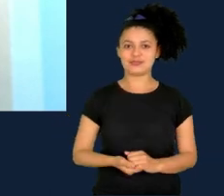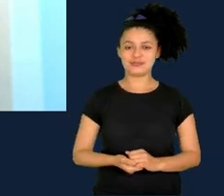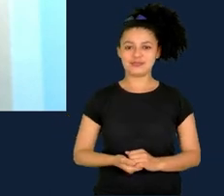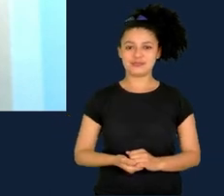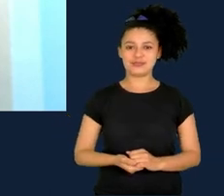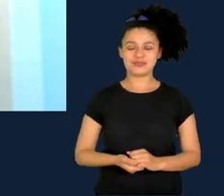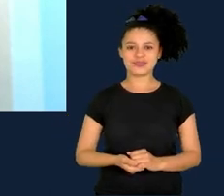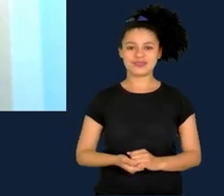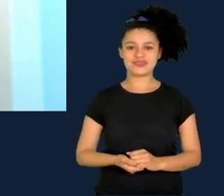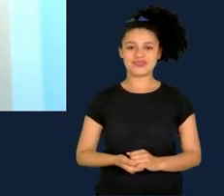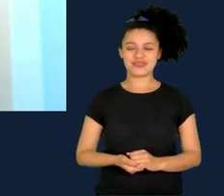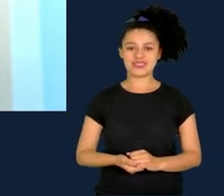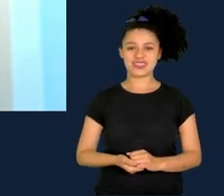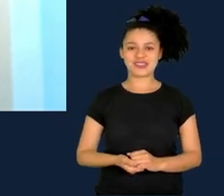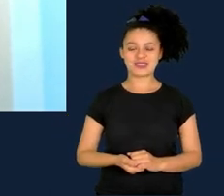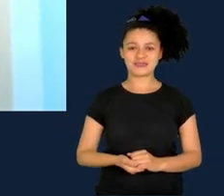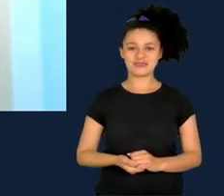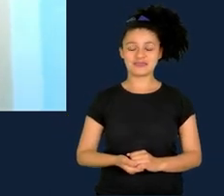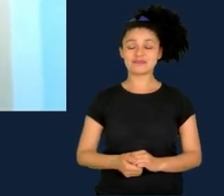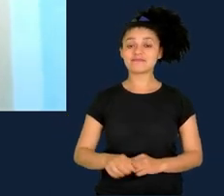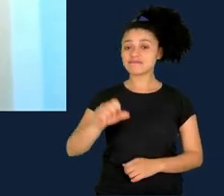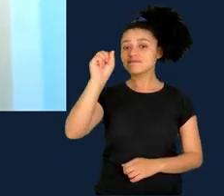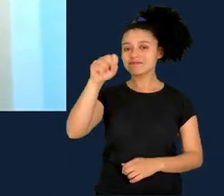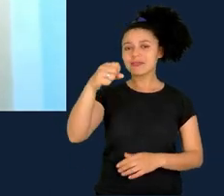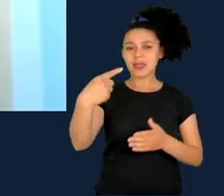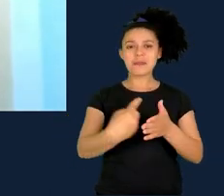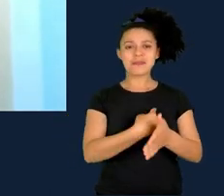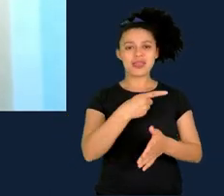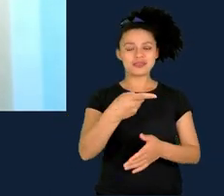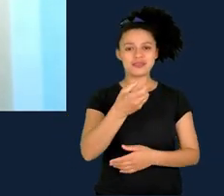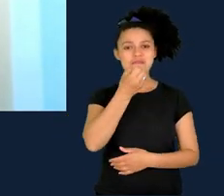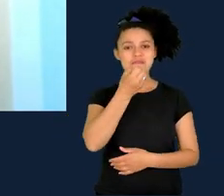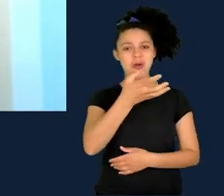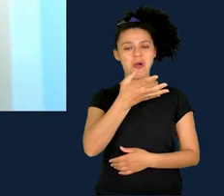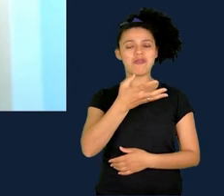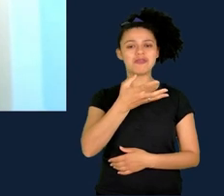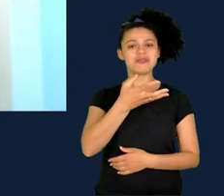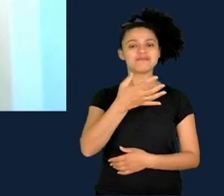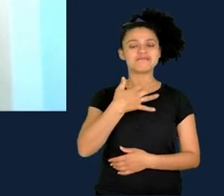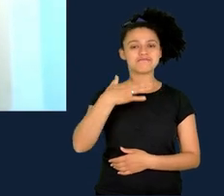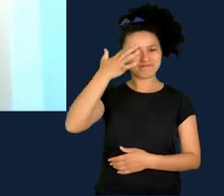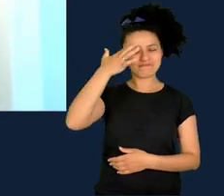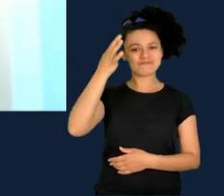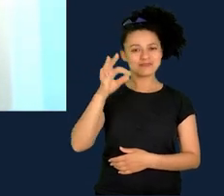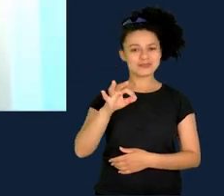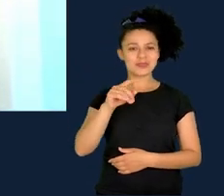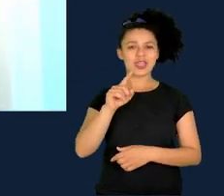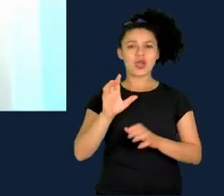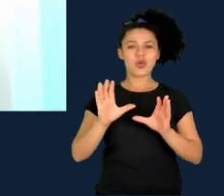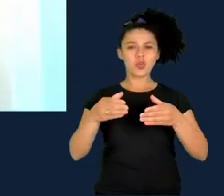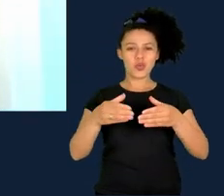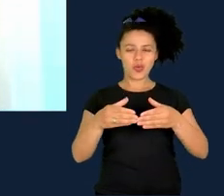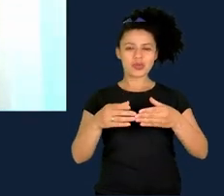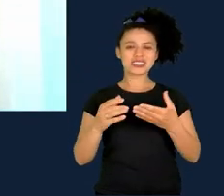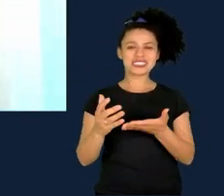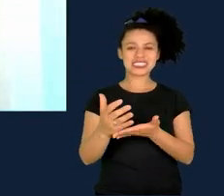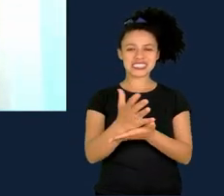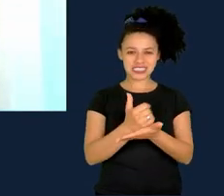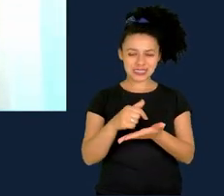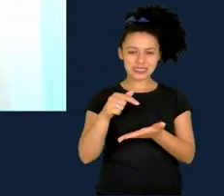It's a fantastic question. Sim, é uma pergunta fantástica. Certamente, os conjuntos de dados são